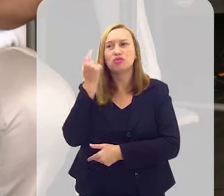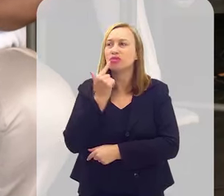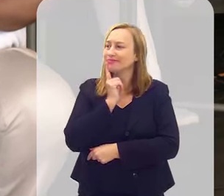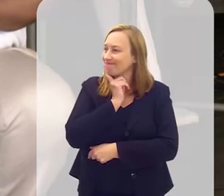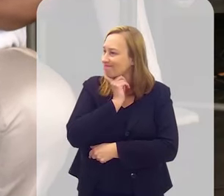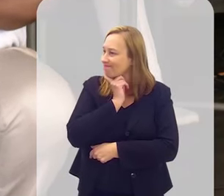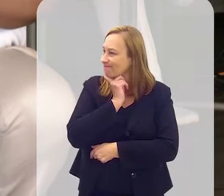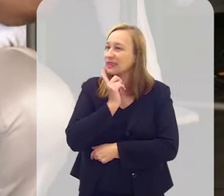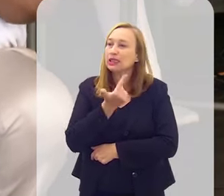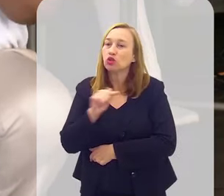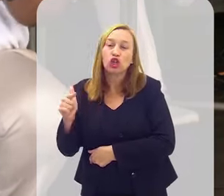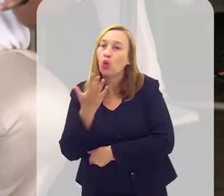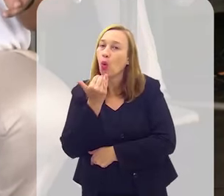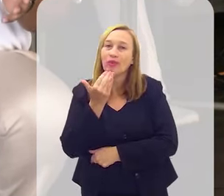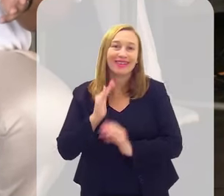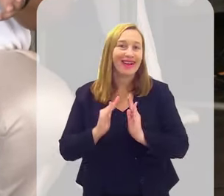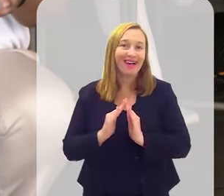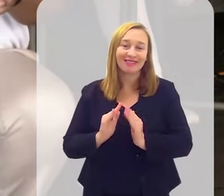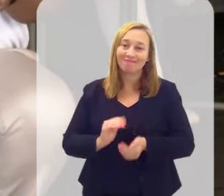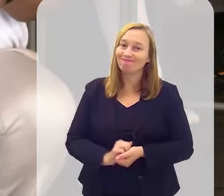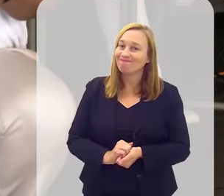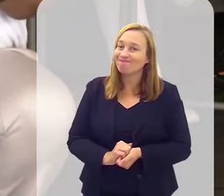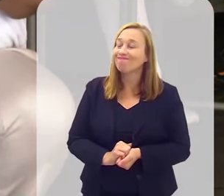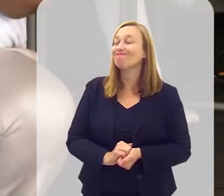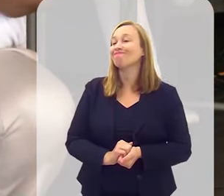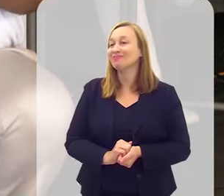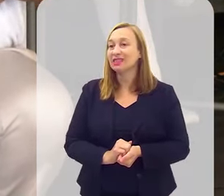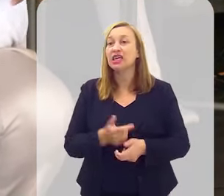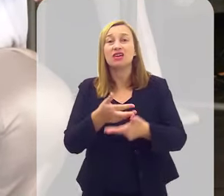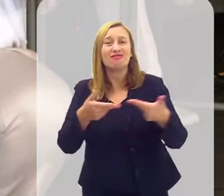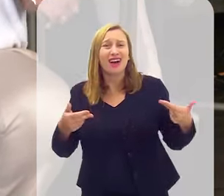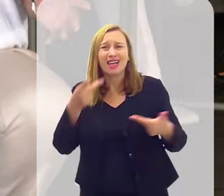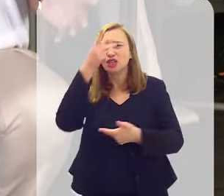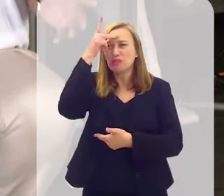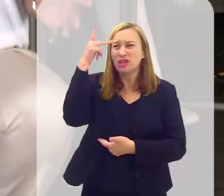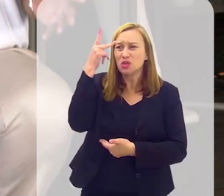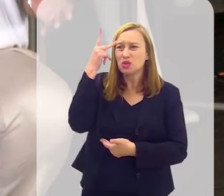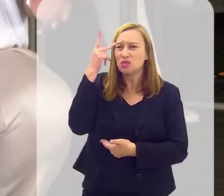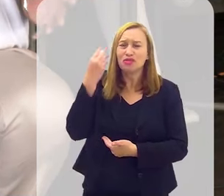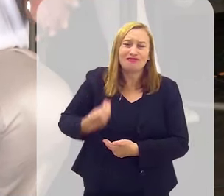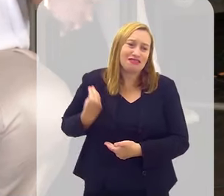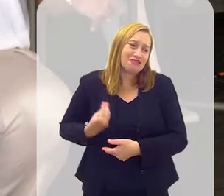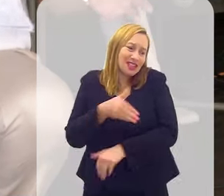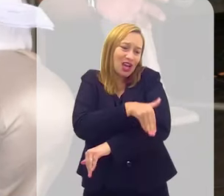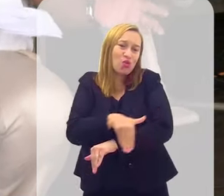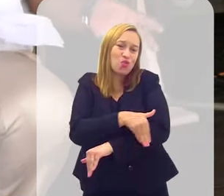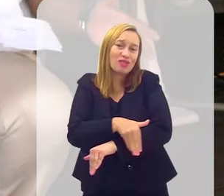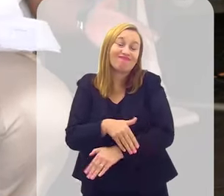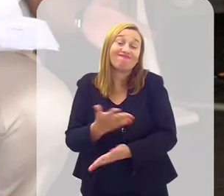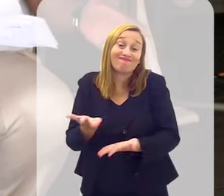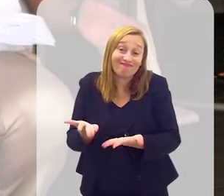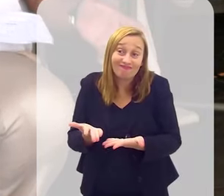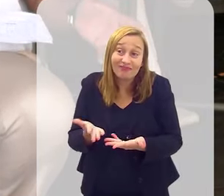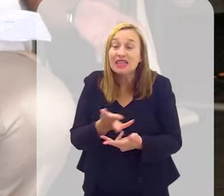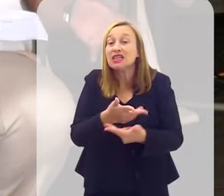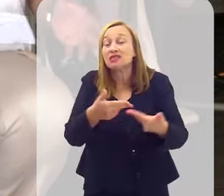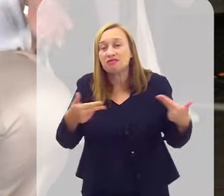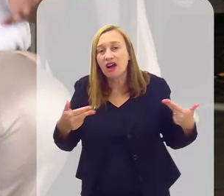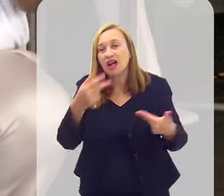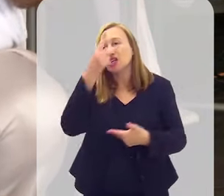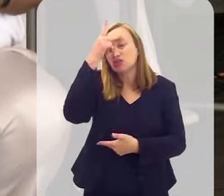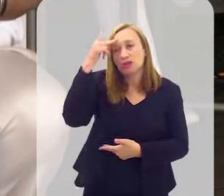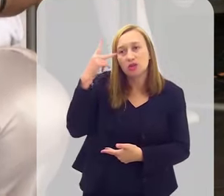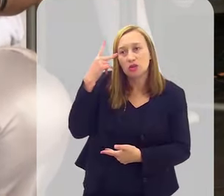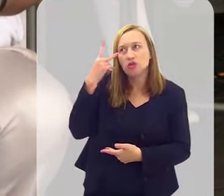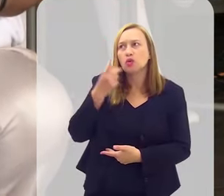pessoas não terão uma mesa farta muitas pessoas estão nas ruas morando